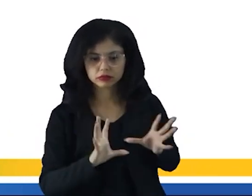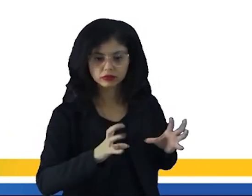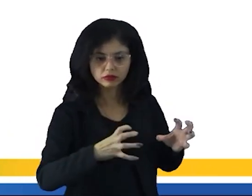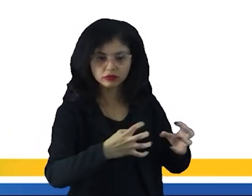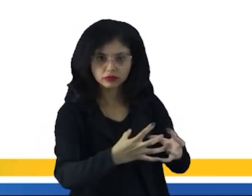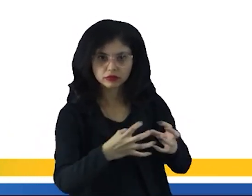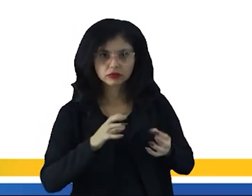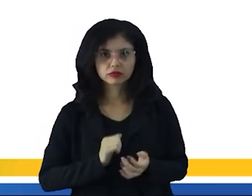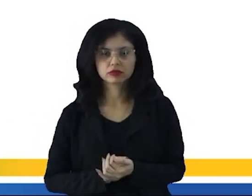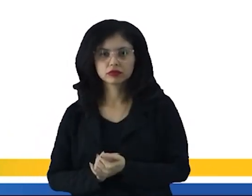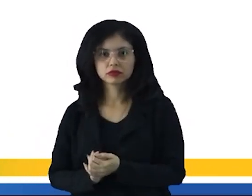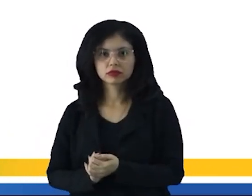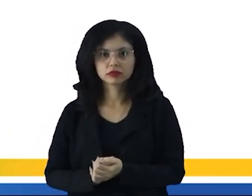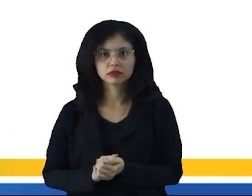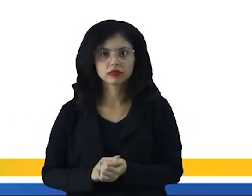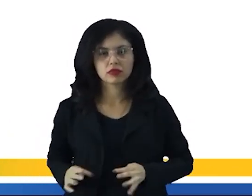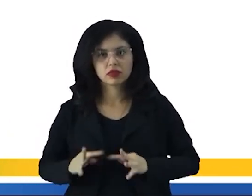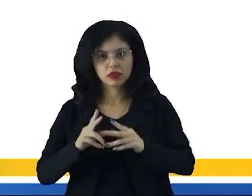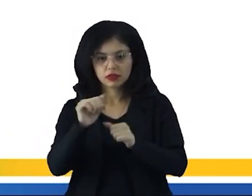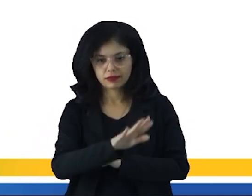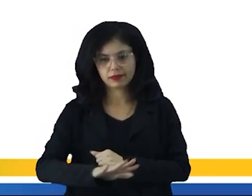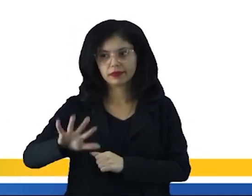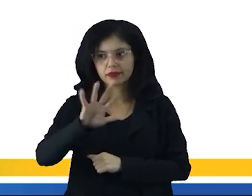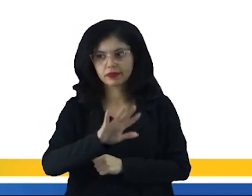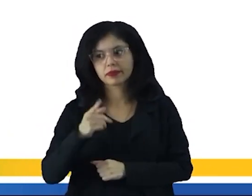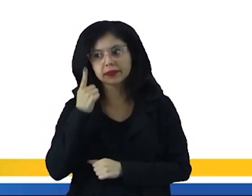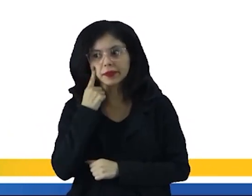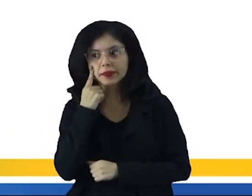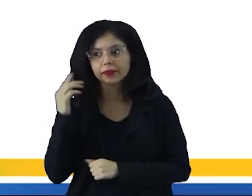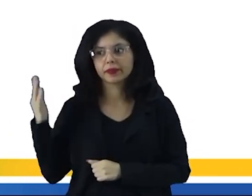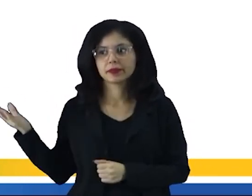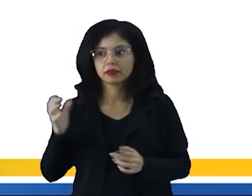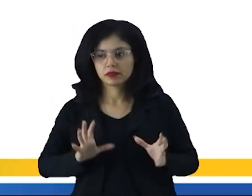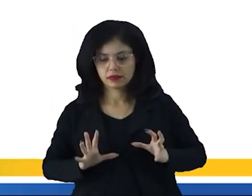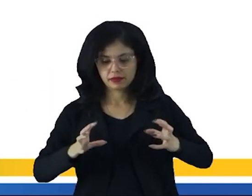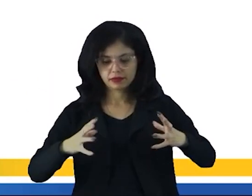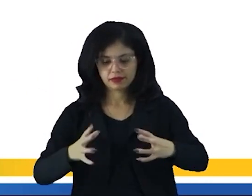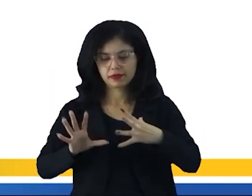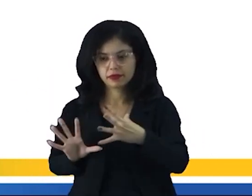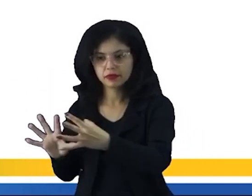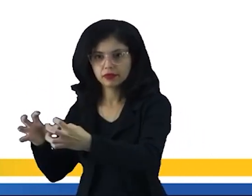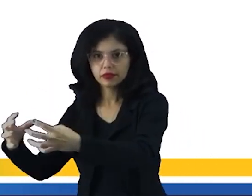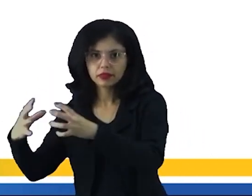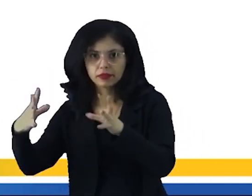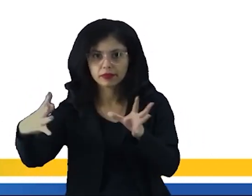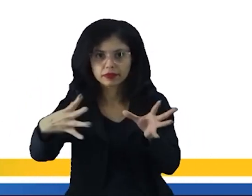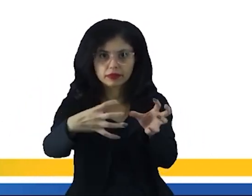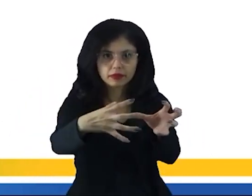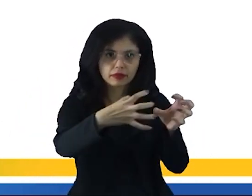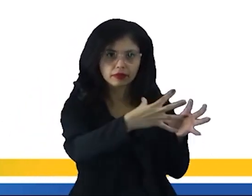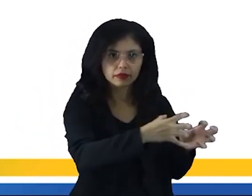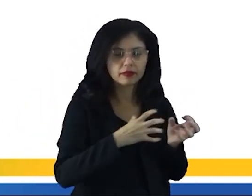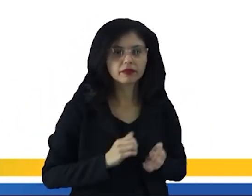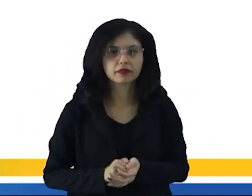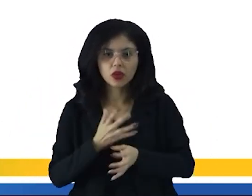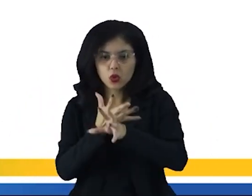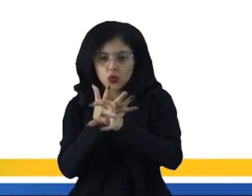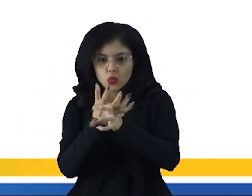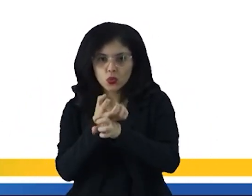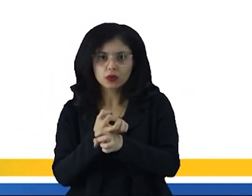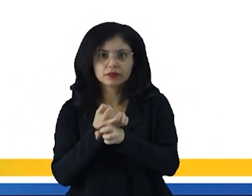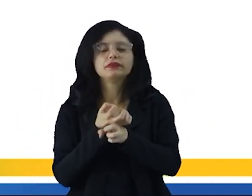apresentar moitas espalhadas de erva. Tá vendo aí? Moitas espalhadas de erva. Aparecem em climas